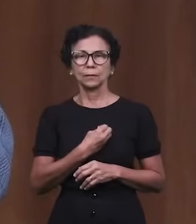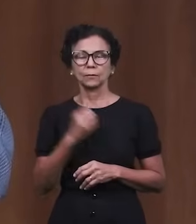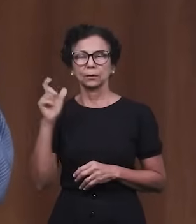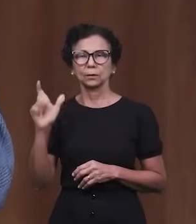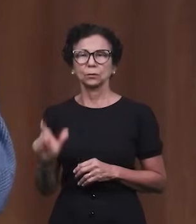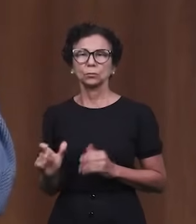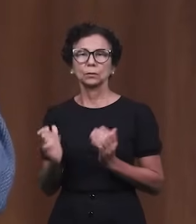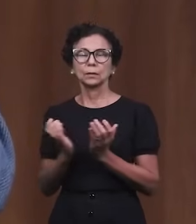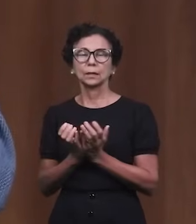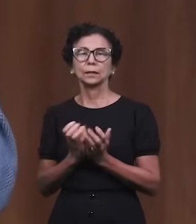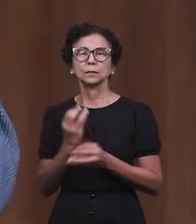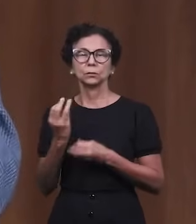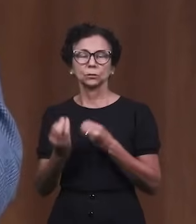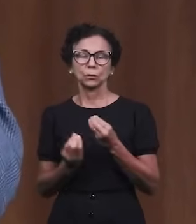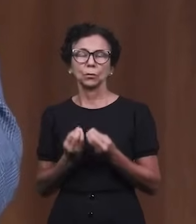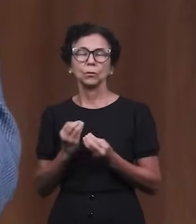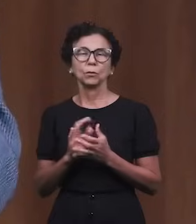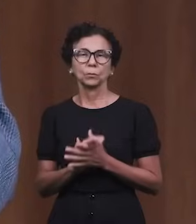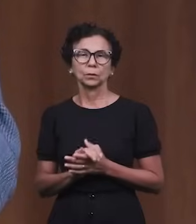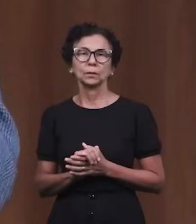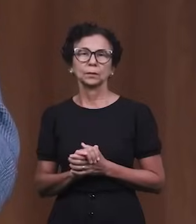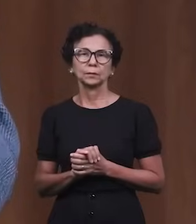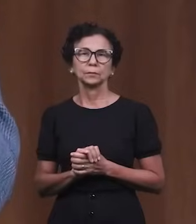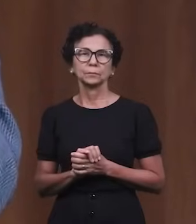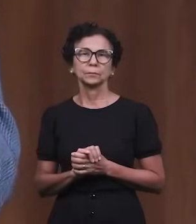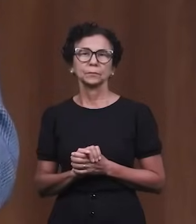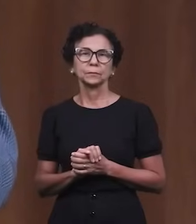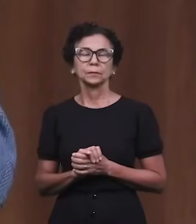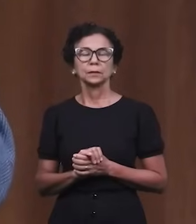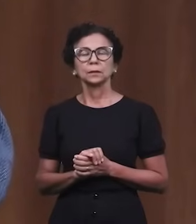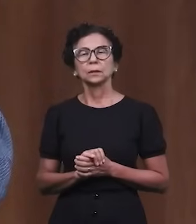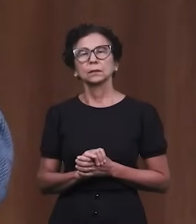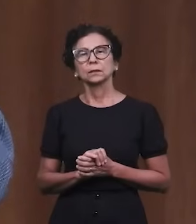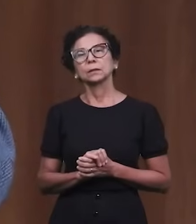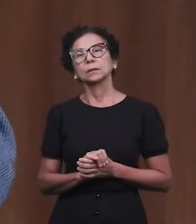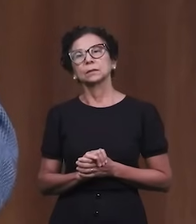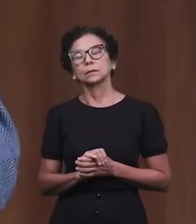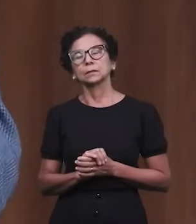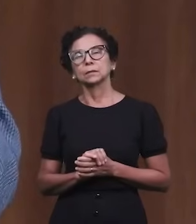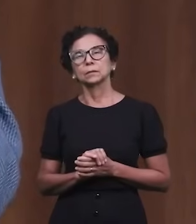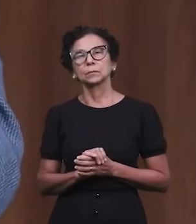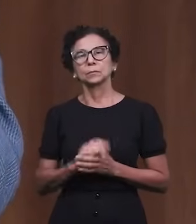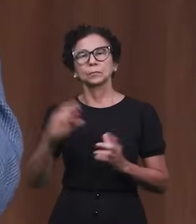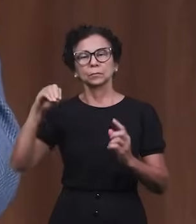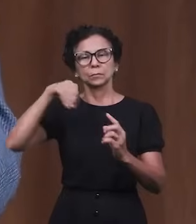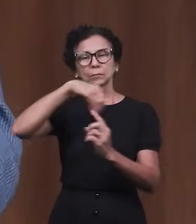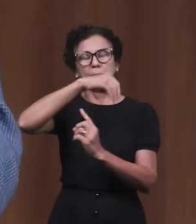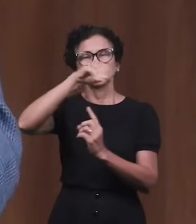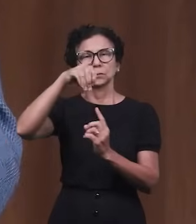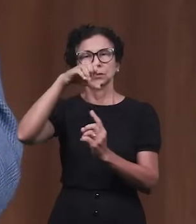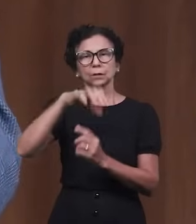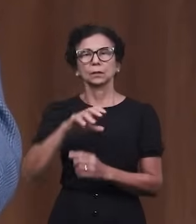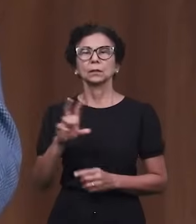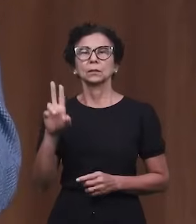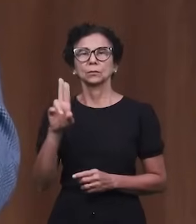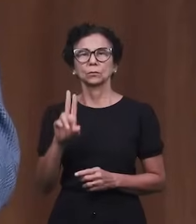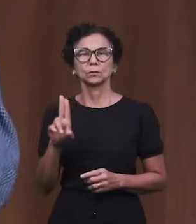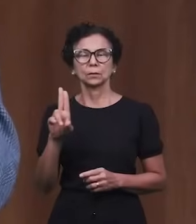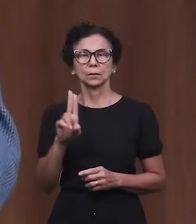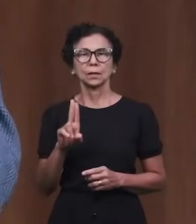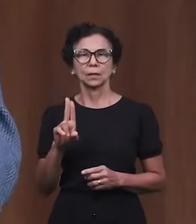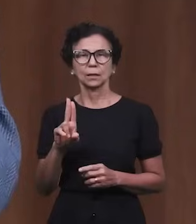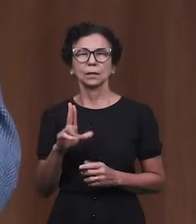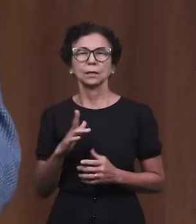vida do crente. Foi trazido, né, aqueles aspectos de usar os meios de graça para que